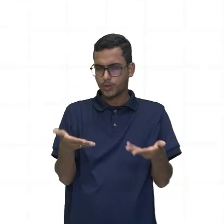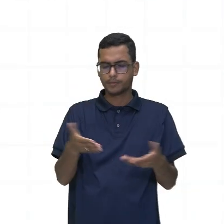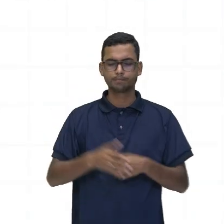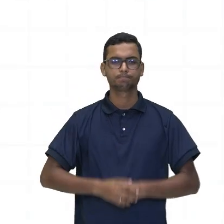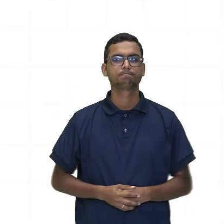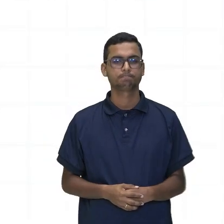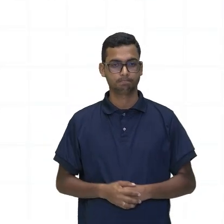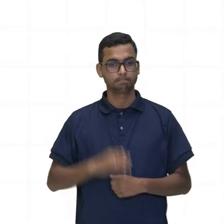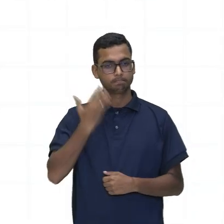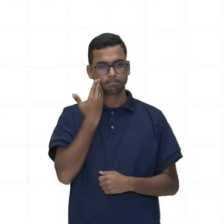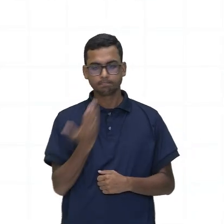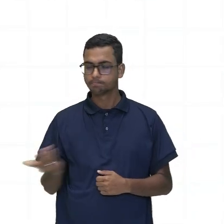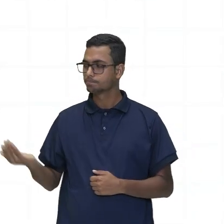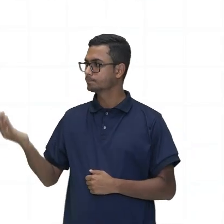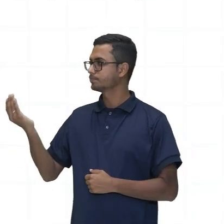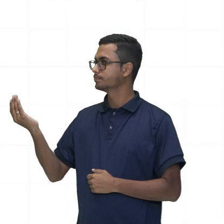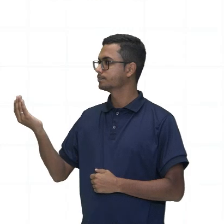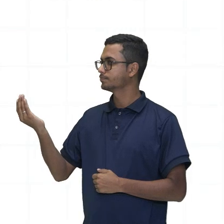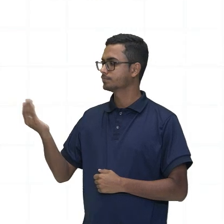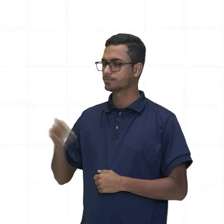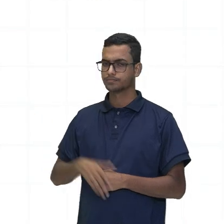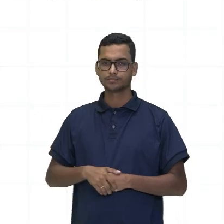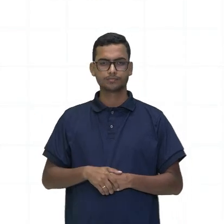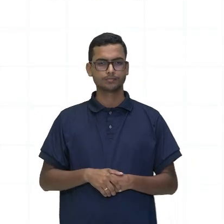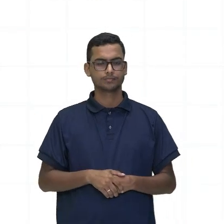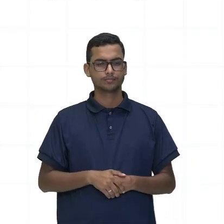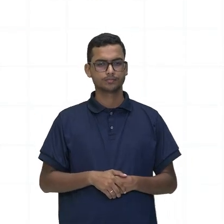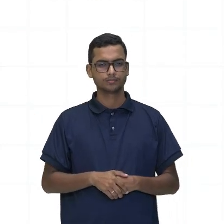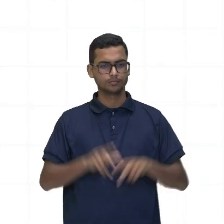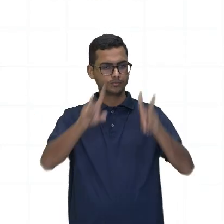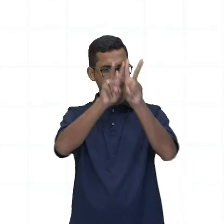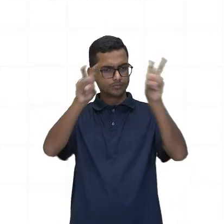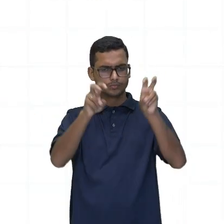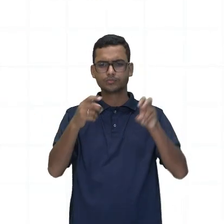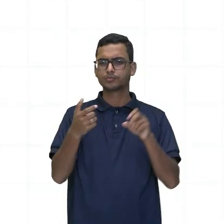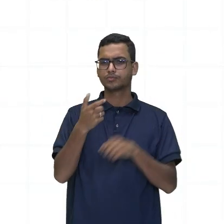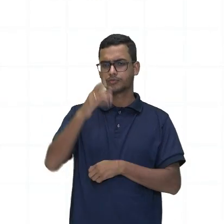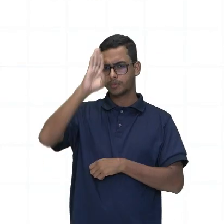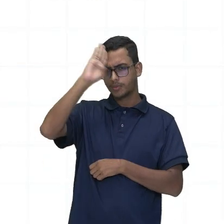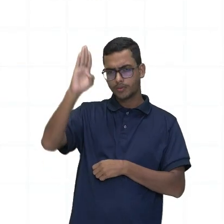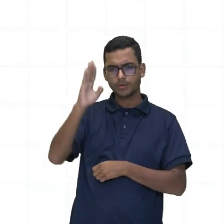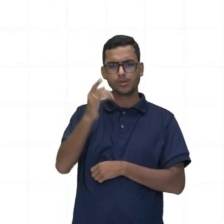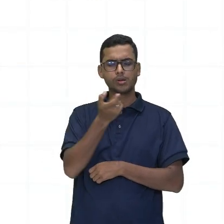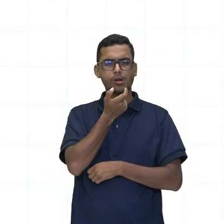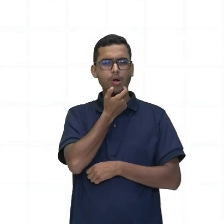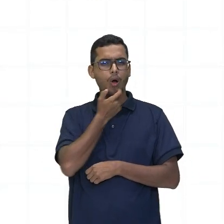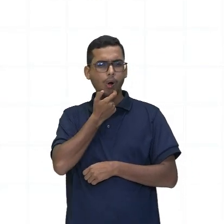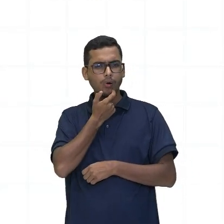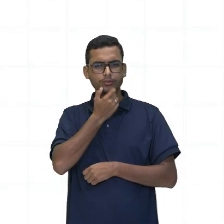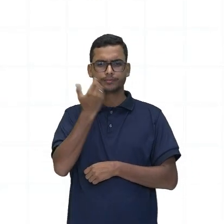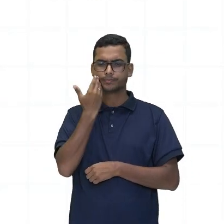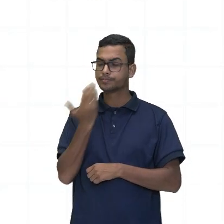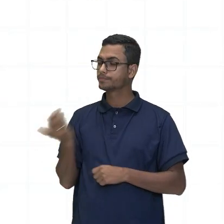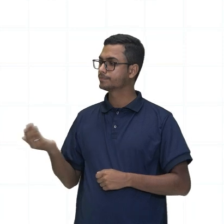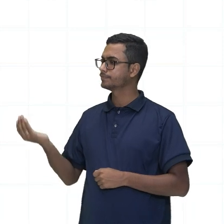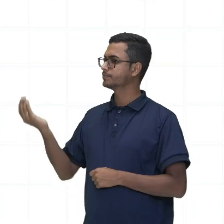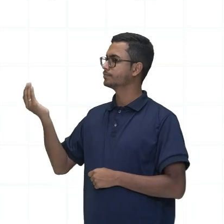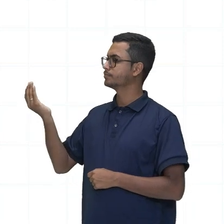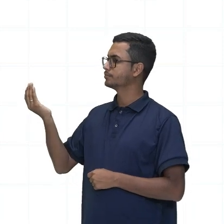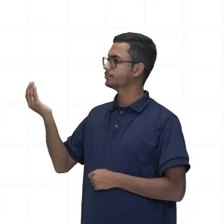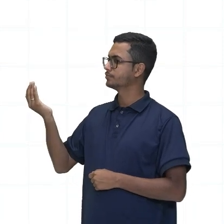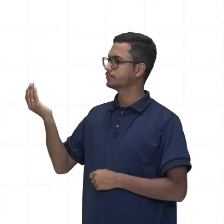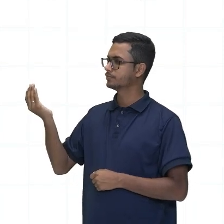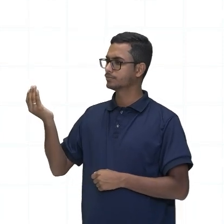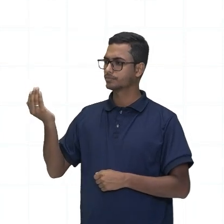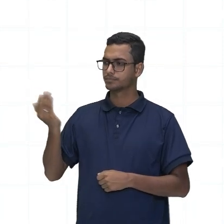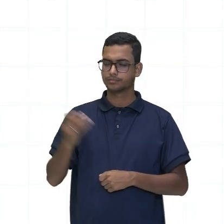texto. Então, aí nós temos, ó, o título do texto e lá em seguida já temos, né, o